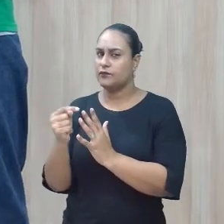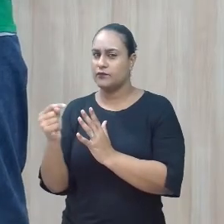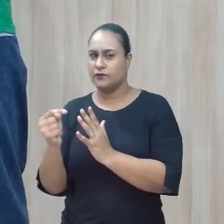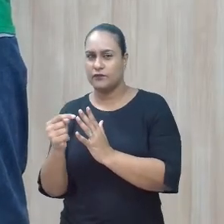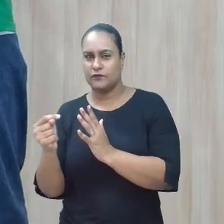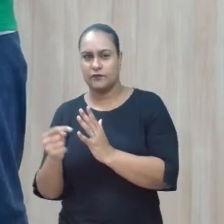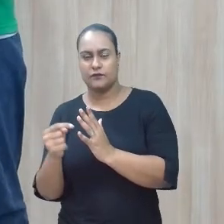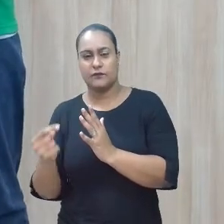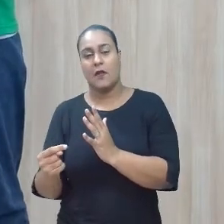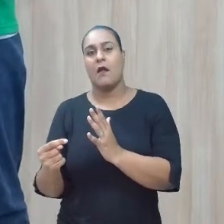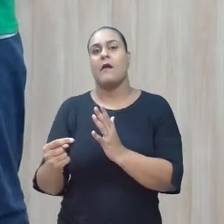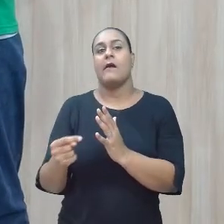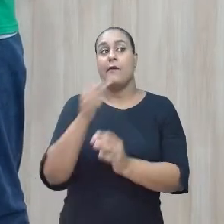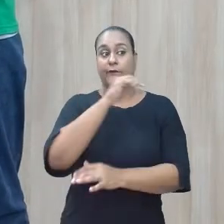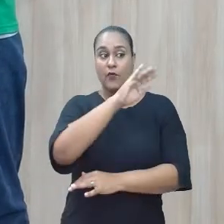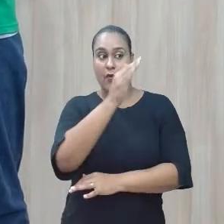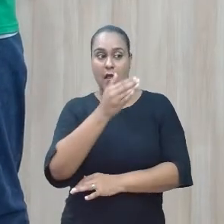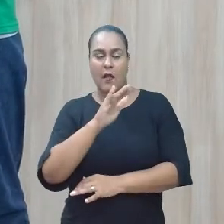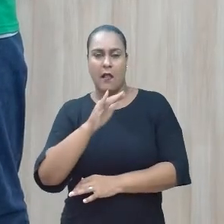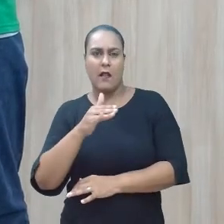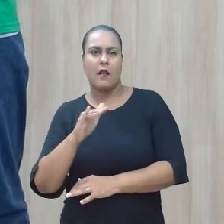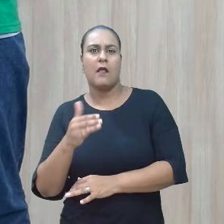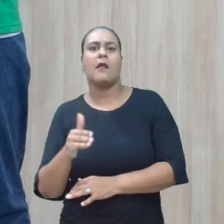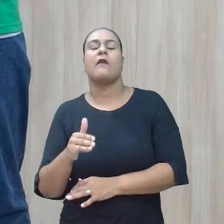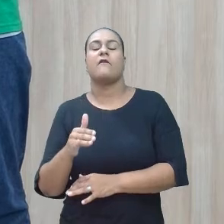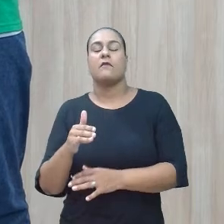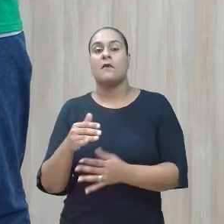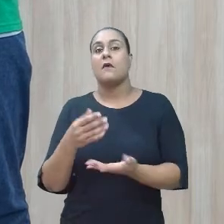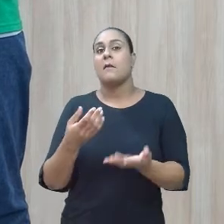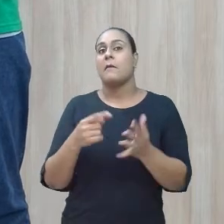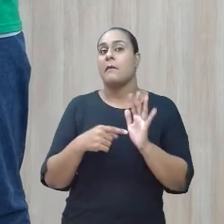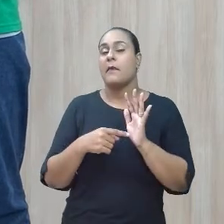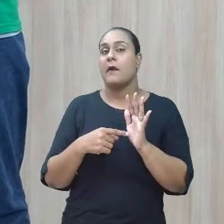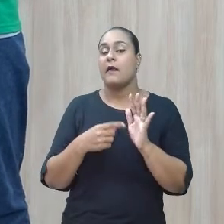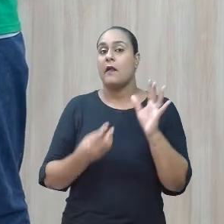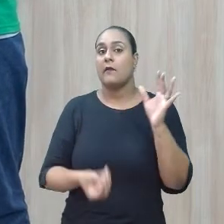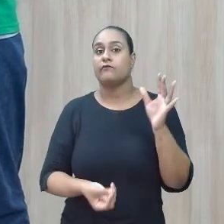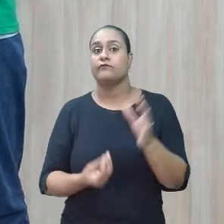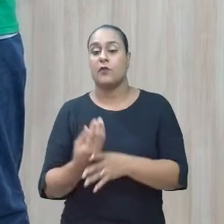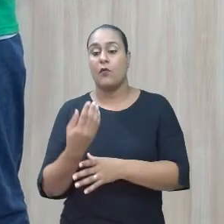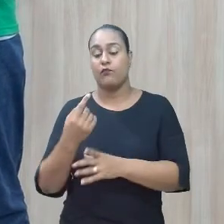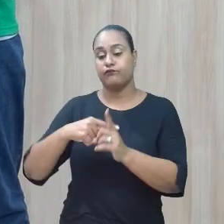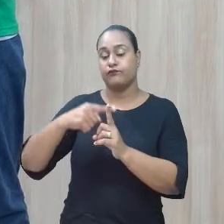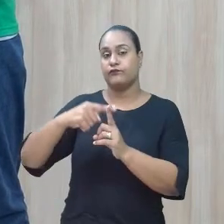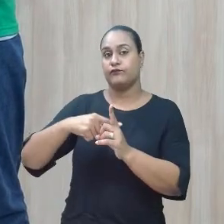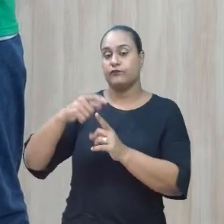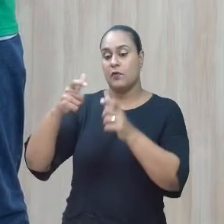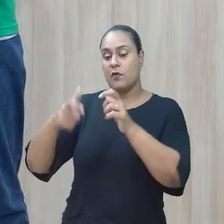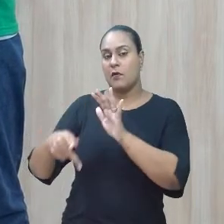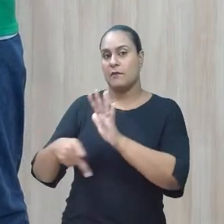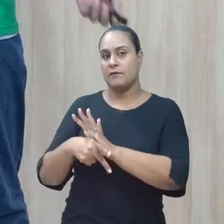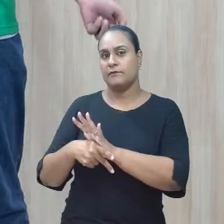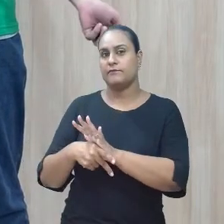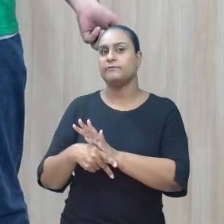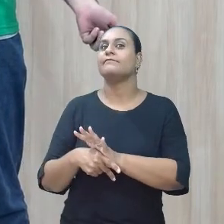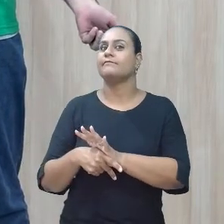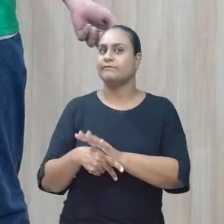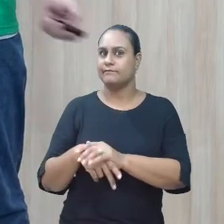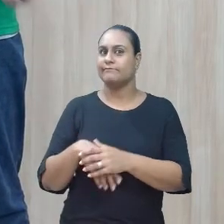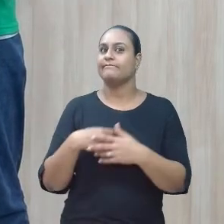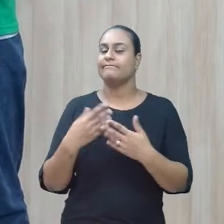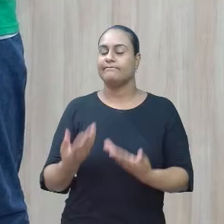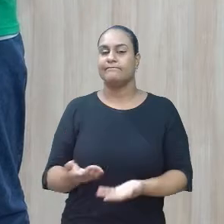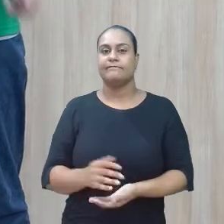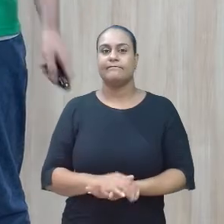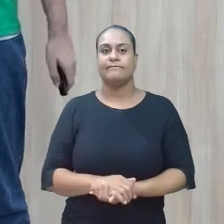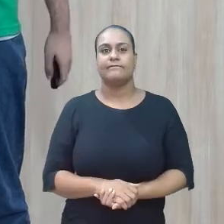caso é o relevo. Tudo isso vai contribuir para definir o clima daquele local. Beleza? Tranquilo? Por exemplo, a altitude seria uma delas,